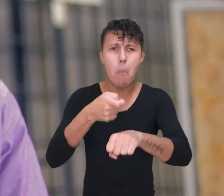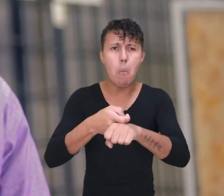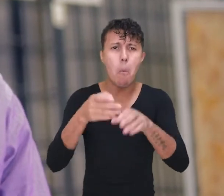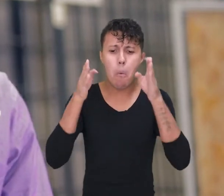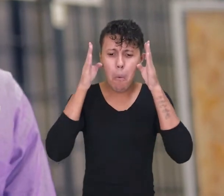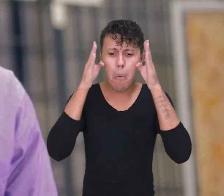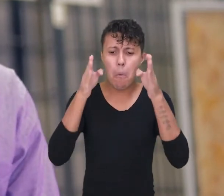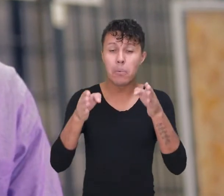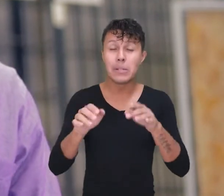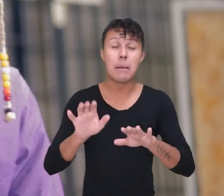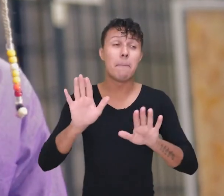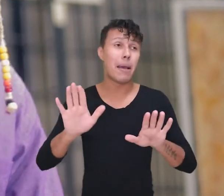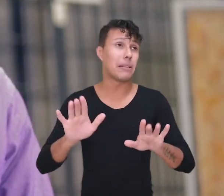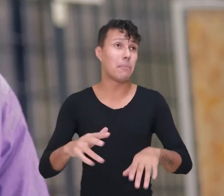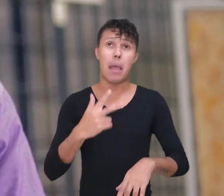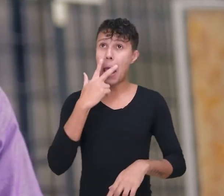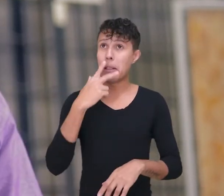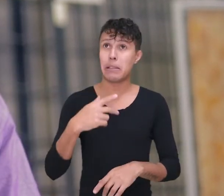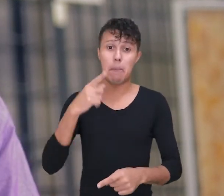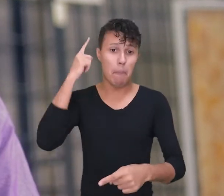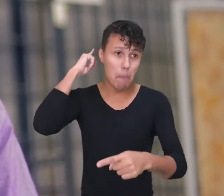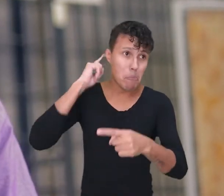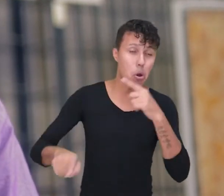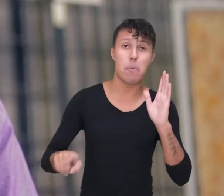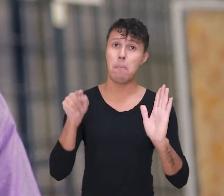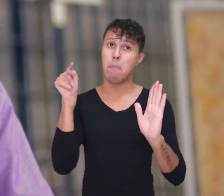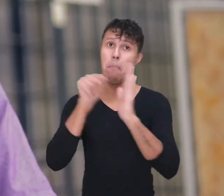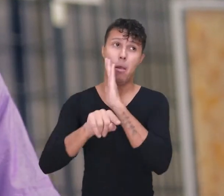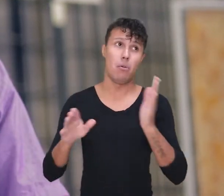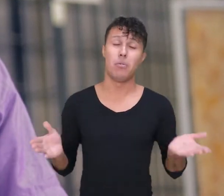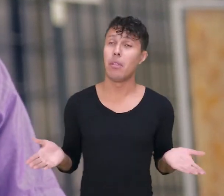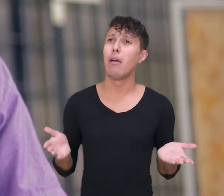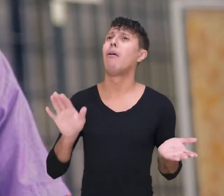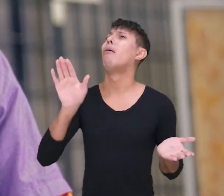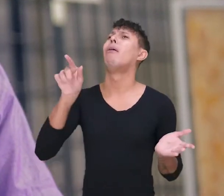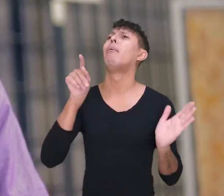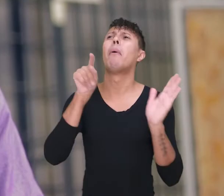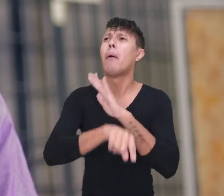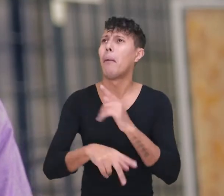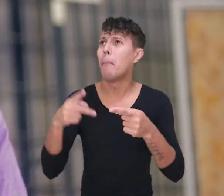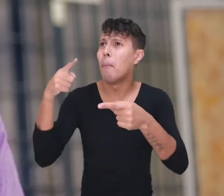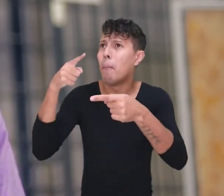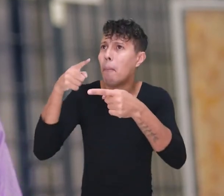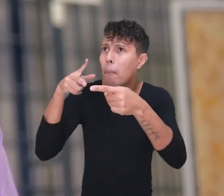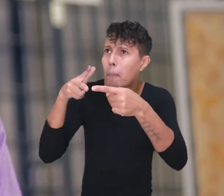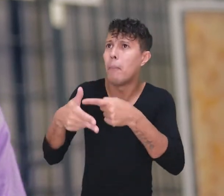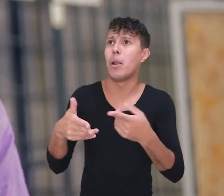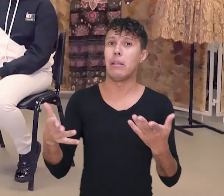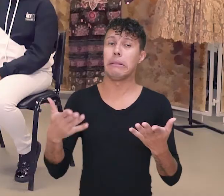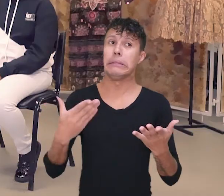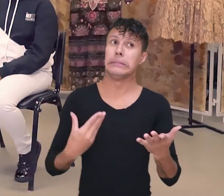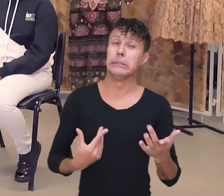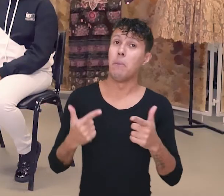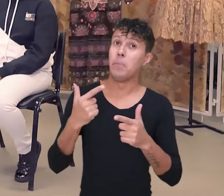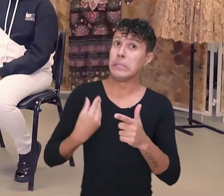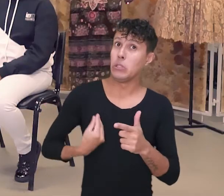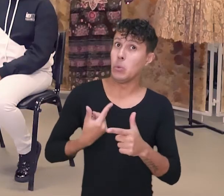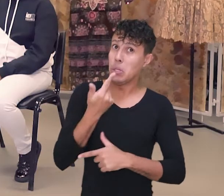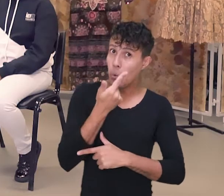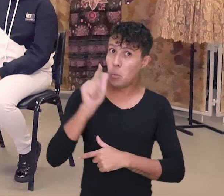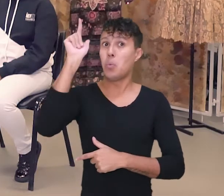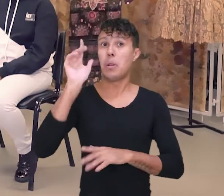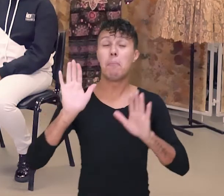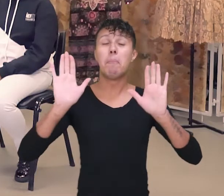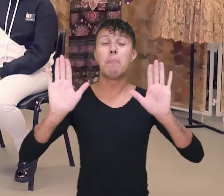a não ser que não se possa mais questionar, né? Aí se não puder mais questionar, aí já é uma outra situação. Mas enquanto a